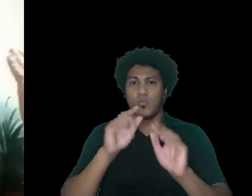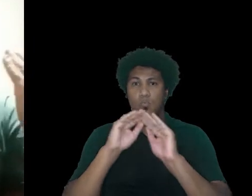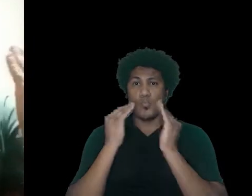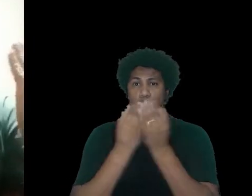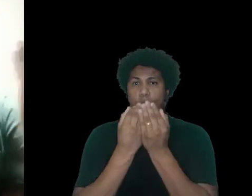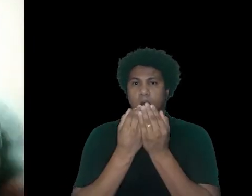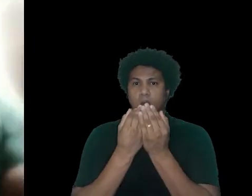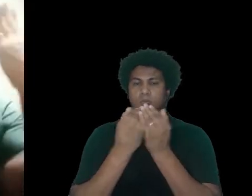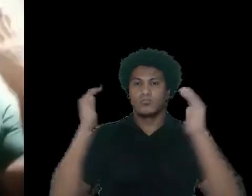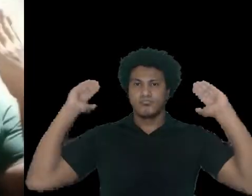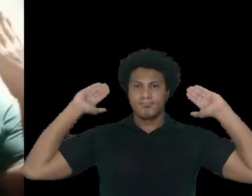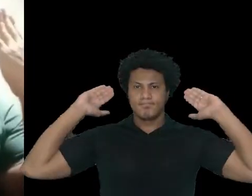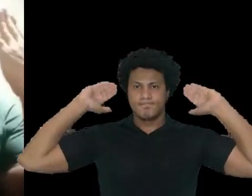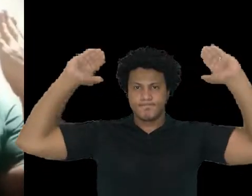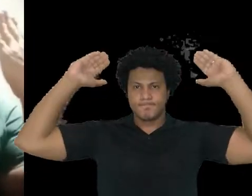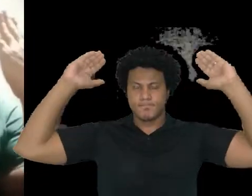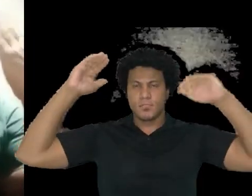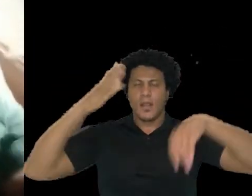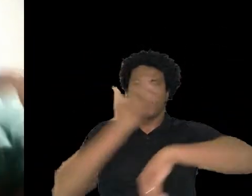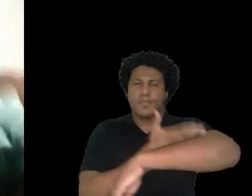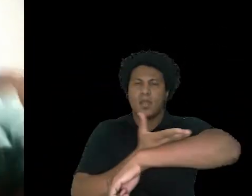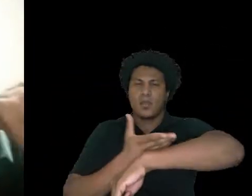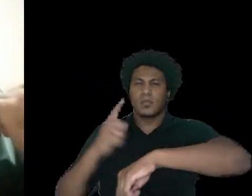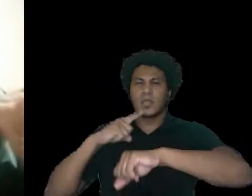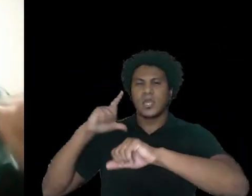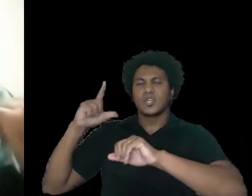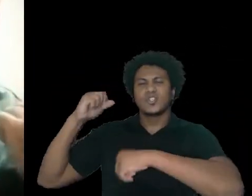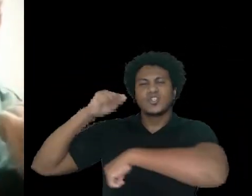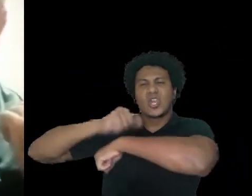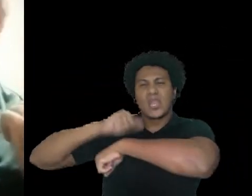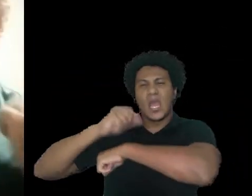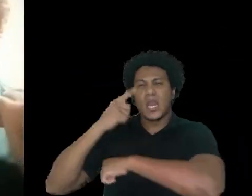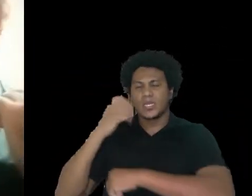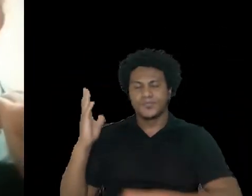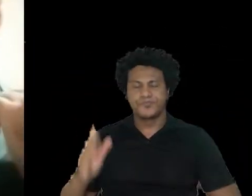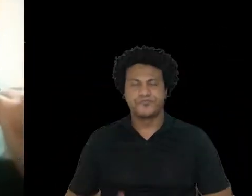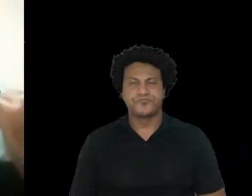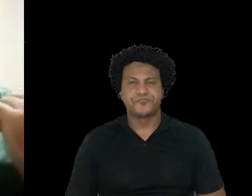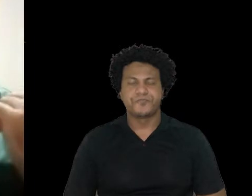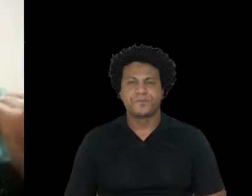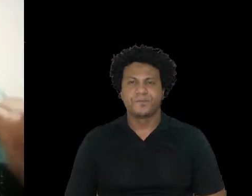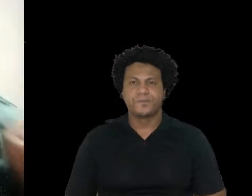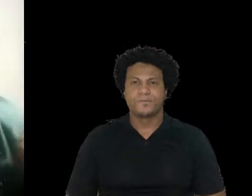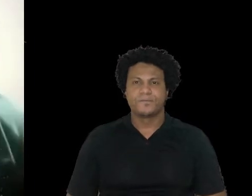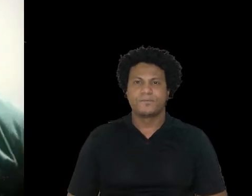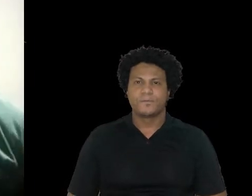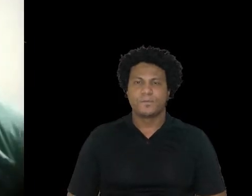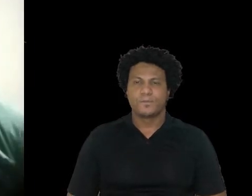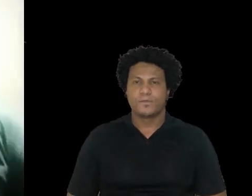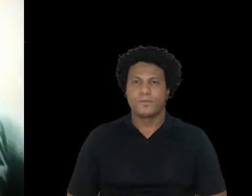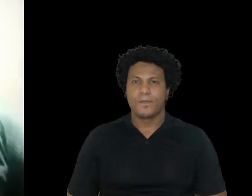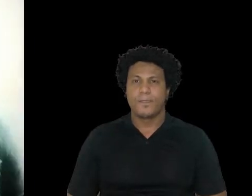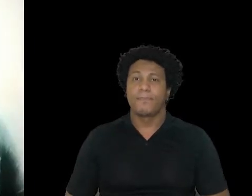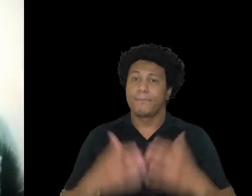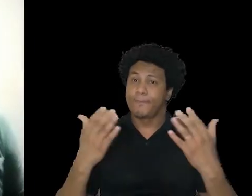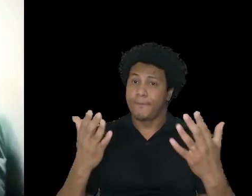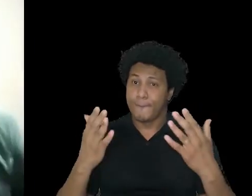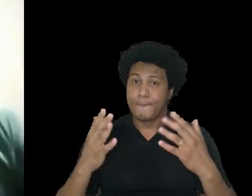estou num quarto que tem um fundo de parede branca e eu acho que sai um pouco a imagem de uma janela à minha direita.